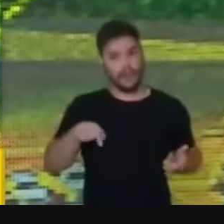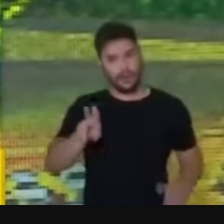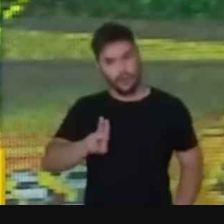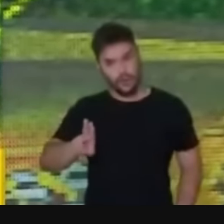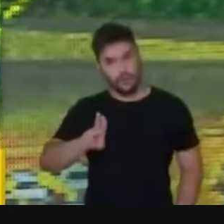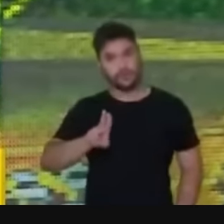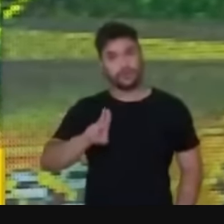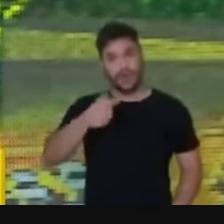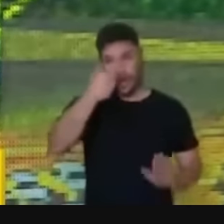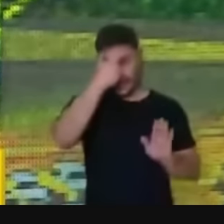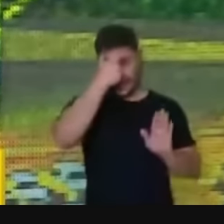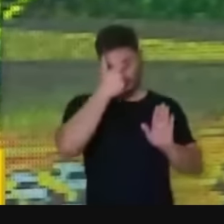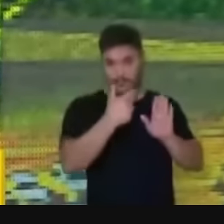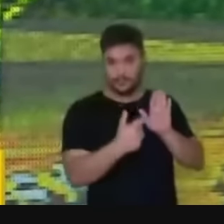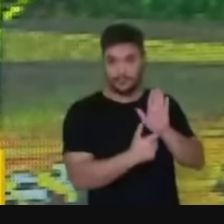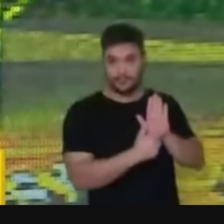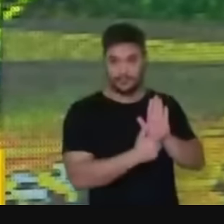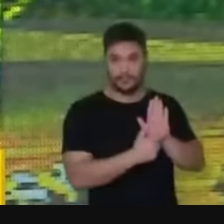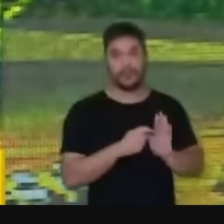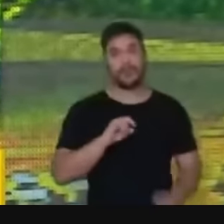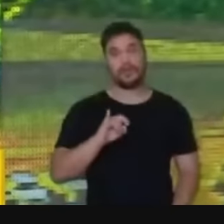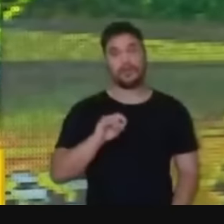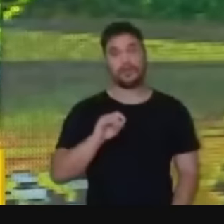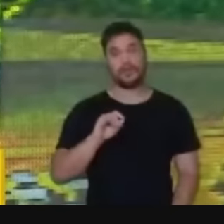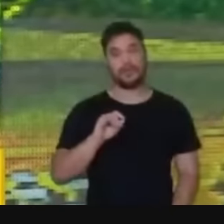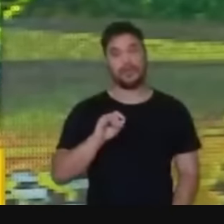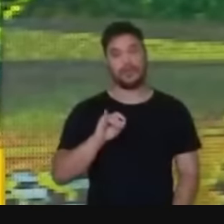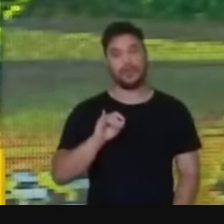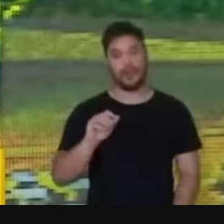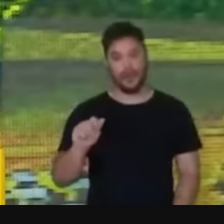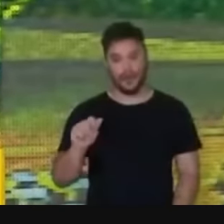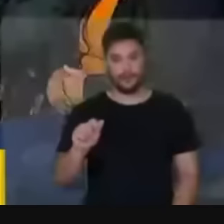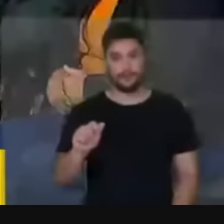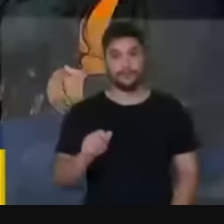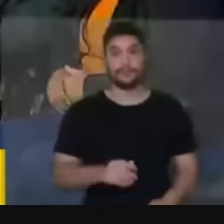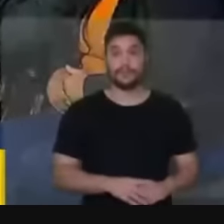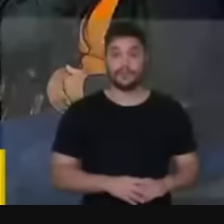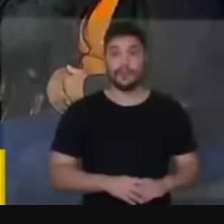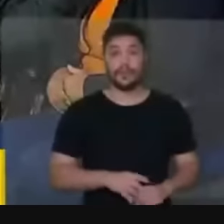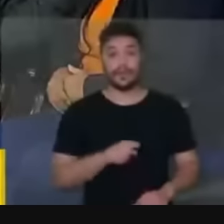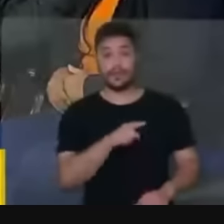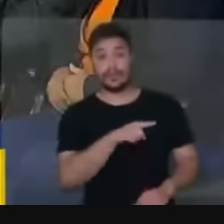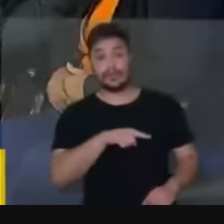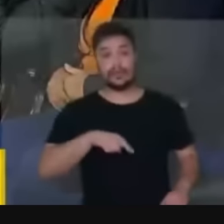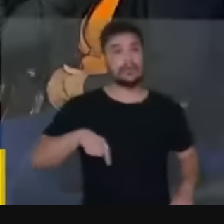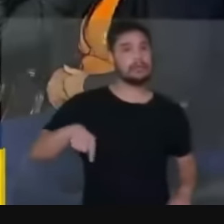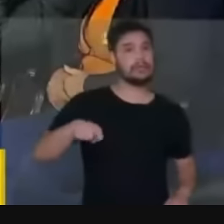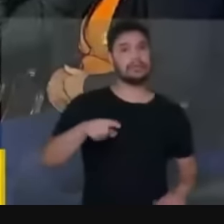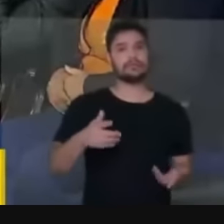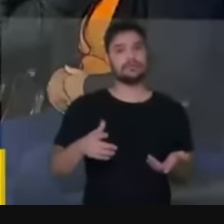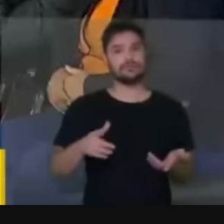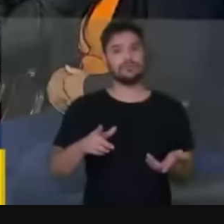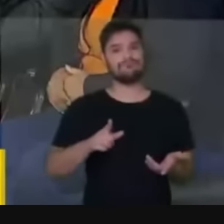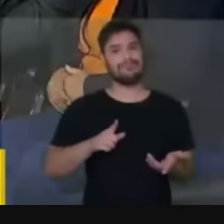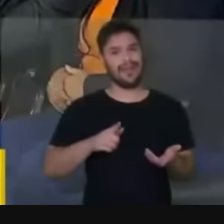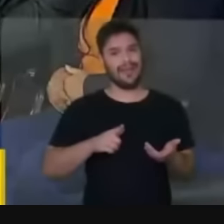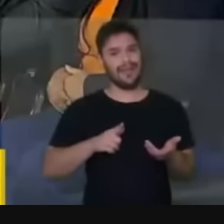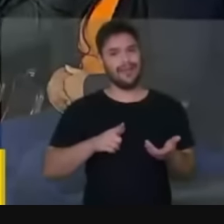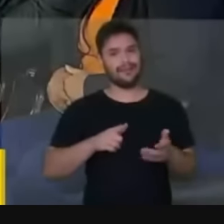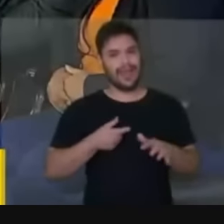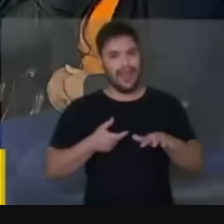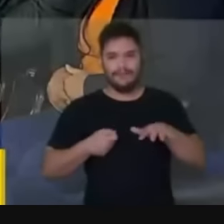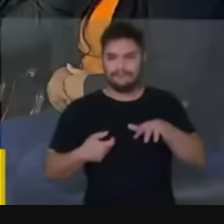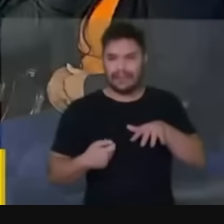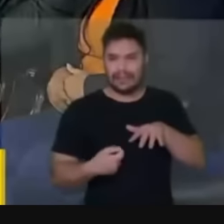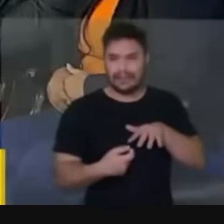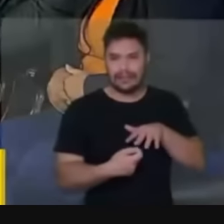inteligência artificial, essas recentes inovações potencializaram a desinformação premeditada e